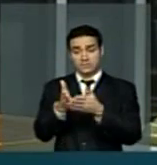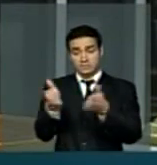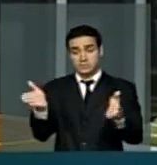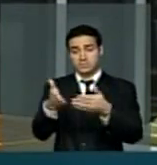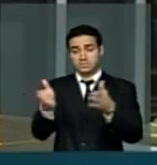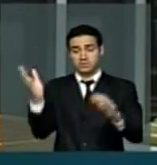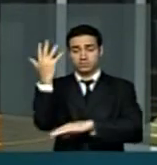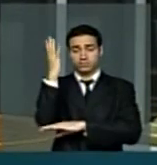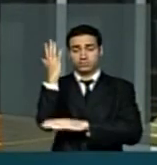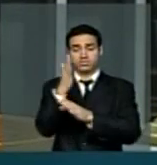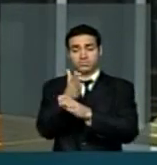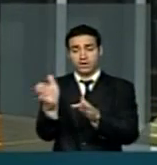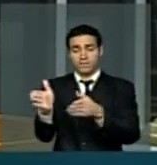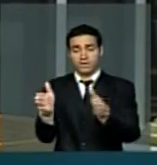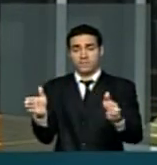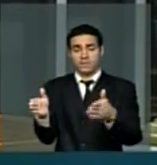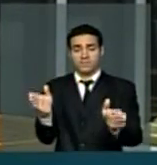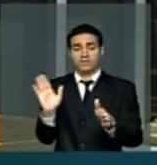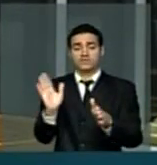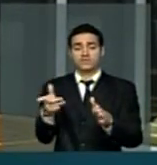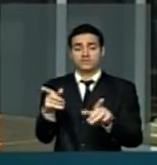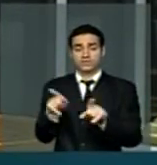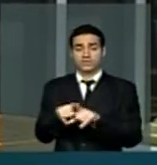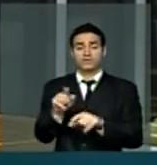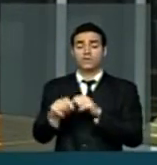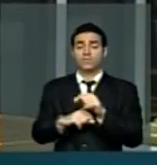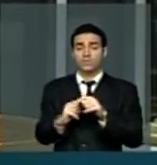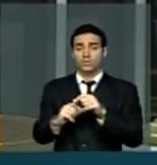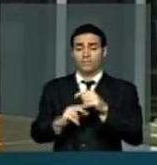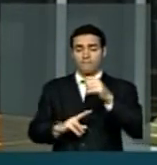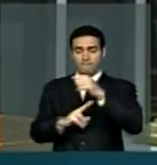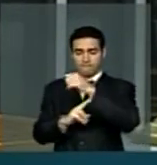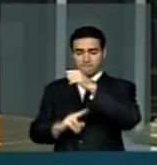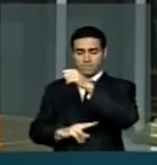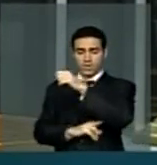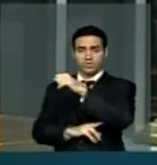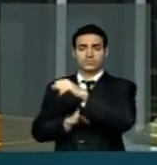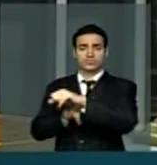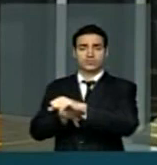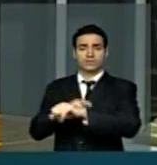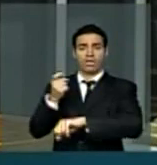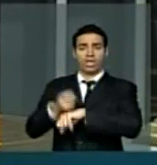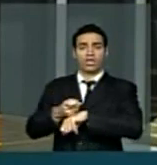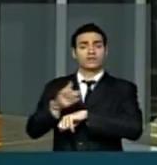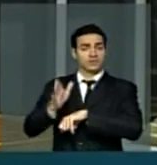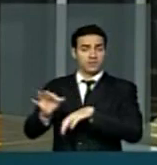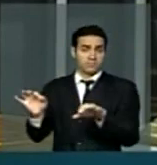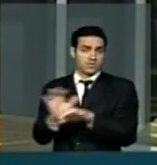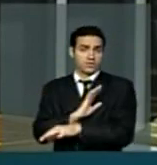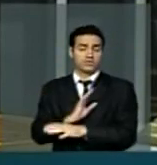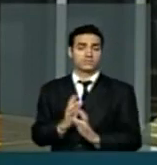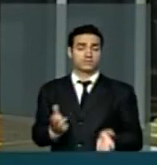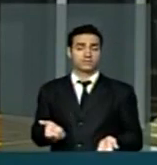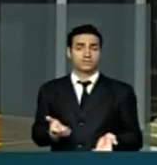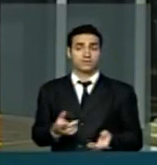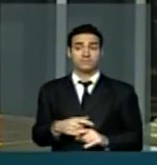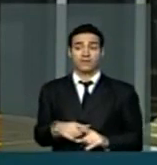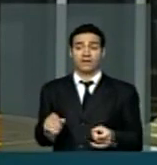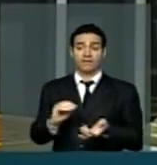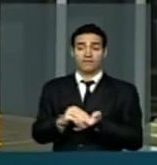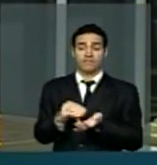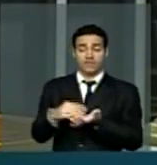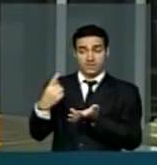as pontes, inclusive, de concretas prontas. E mais recentemente, por falta de um acordo com